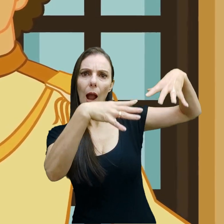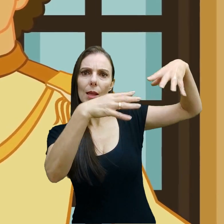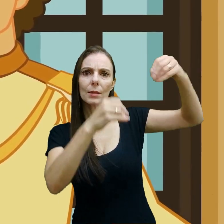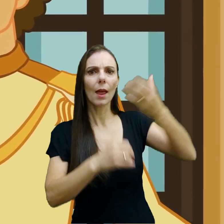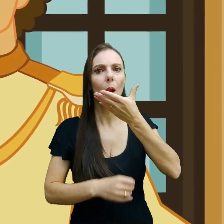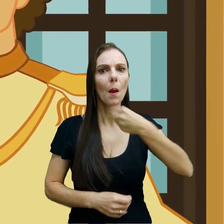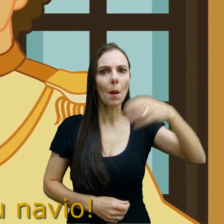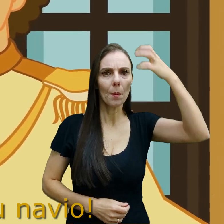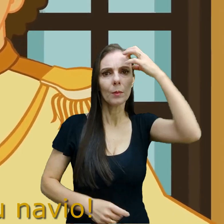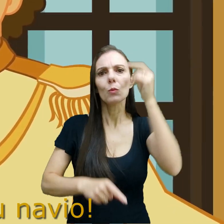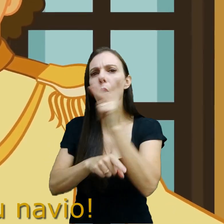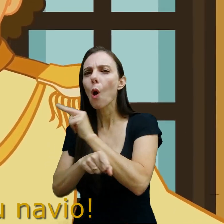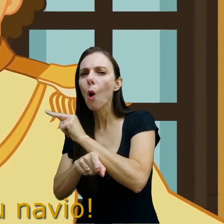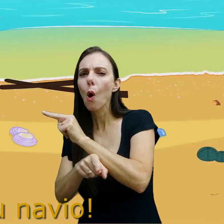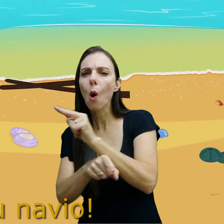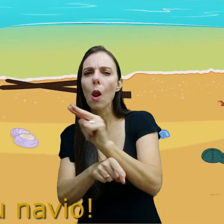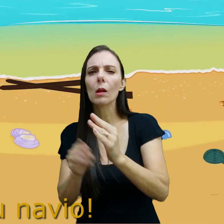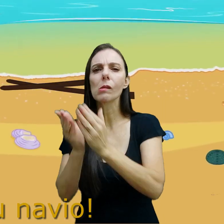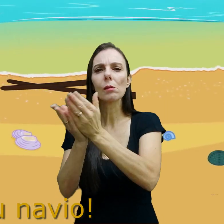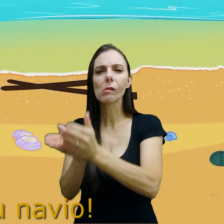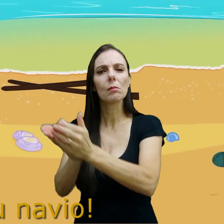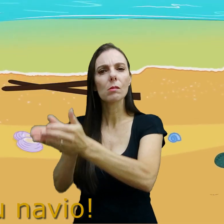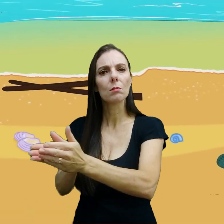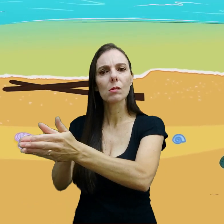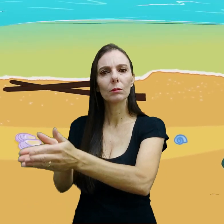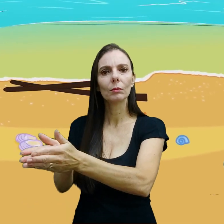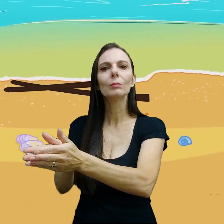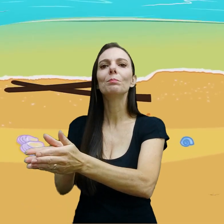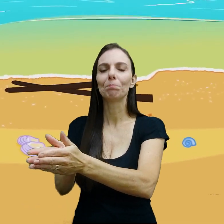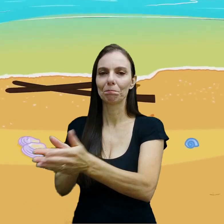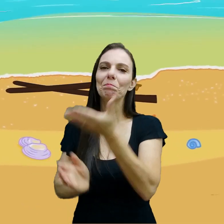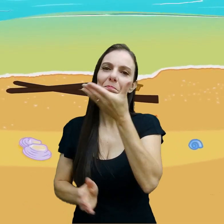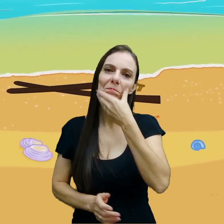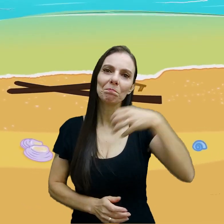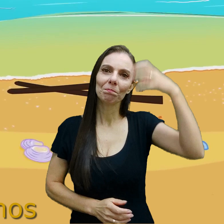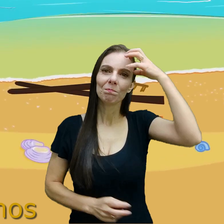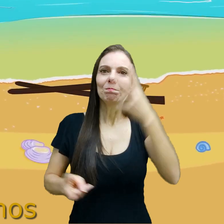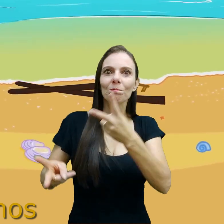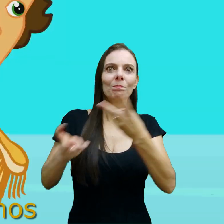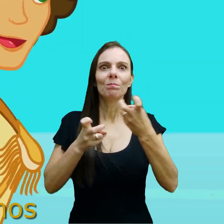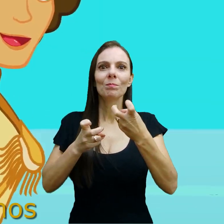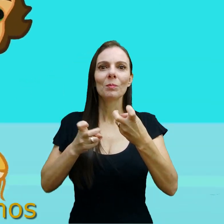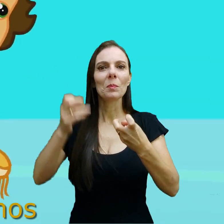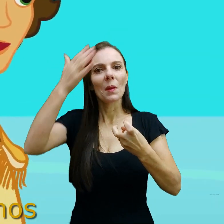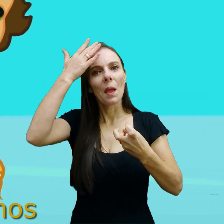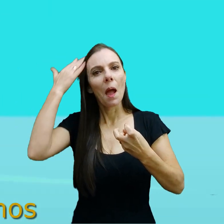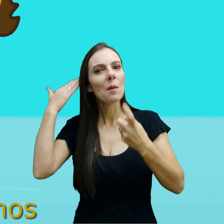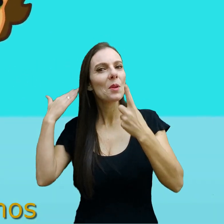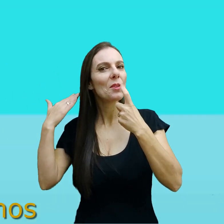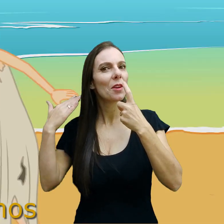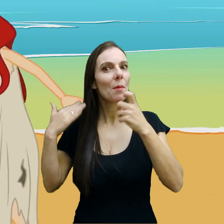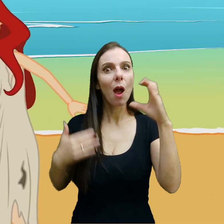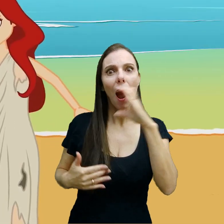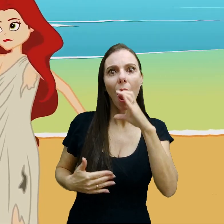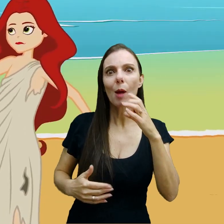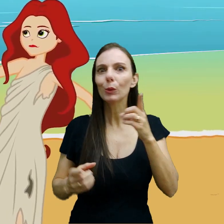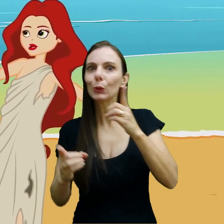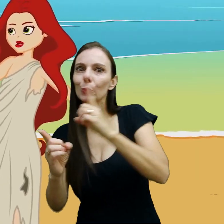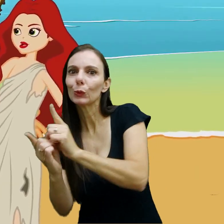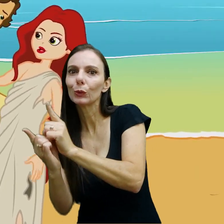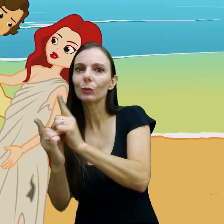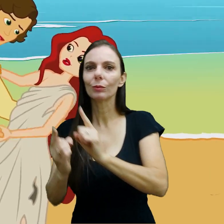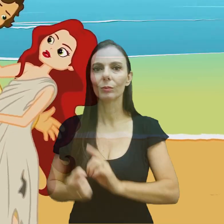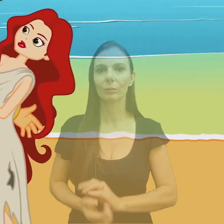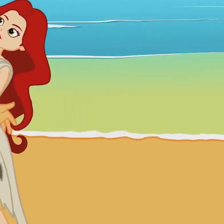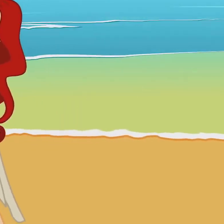Olhando de seu castelo para os destroços de seu navio, o príncipe percebeu os belos cabelos vermelhos e correu